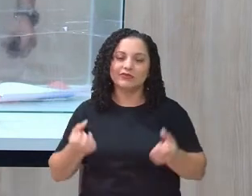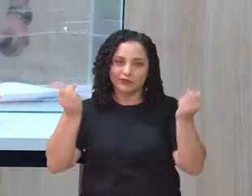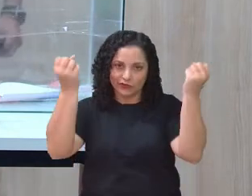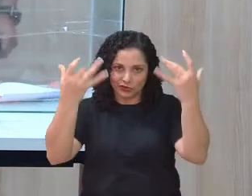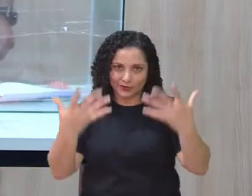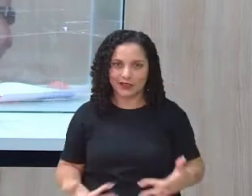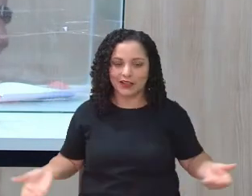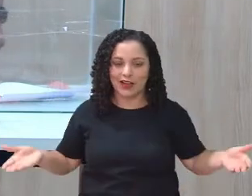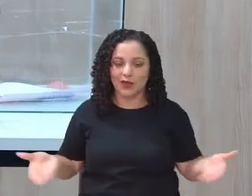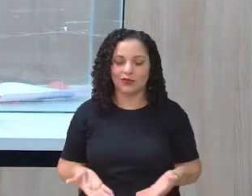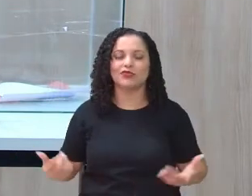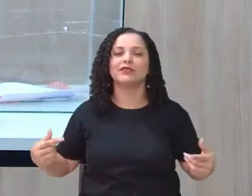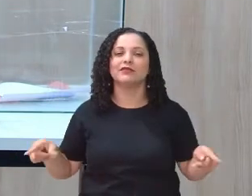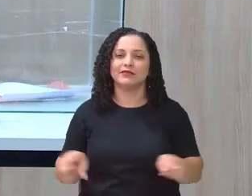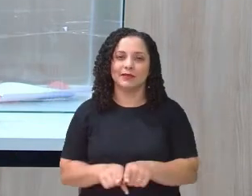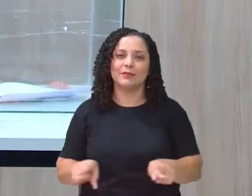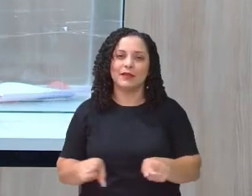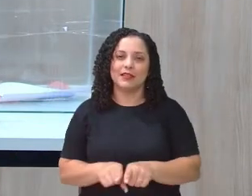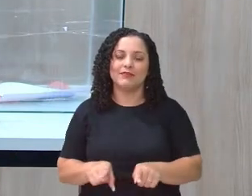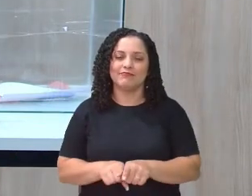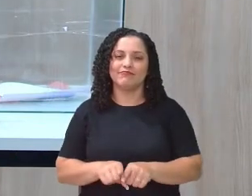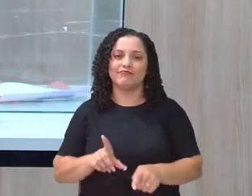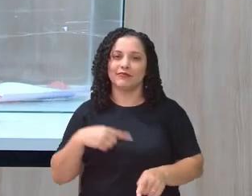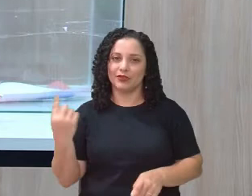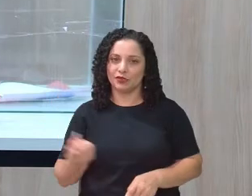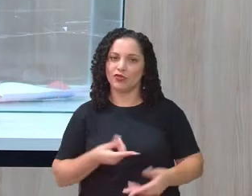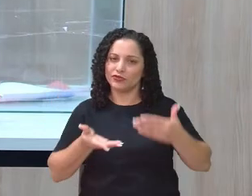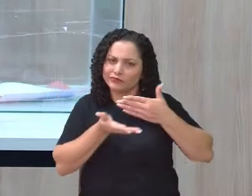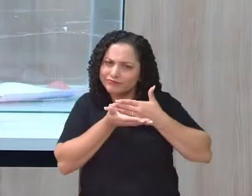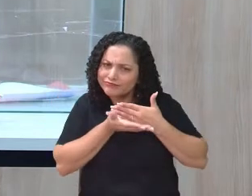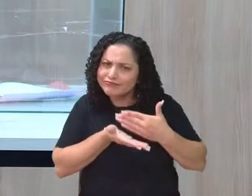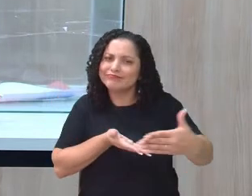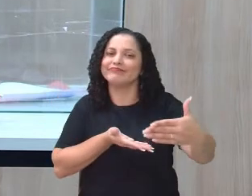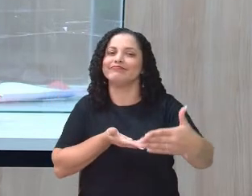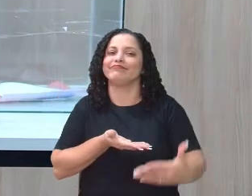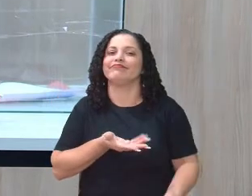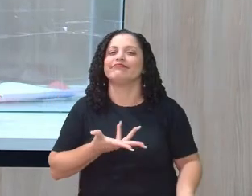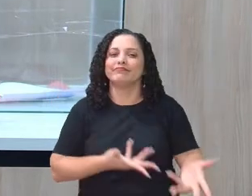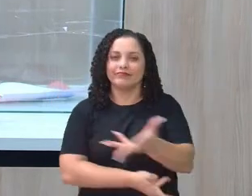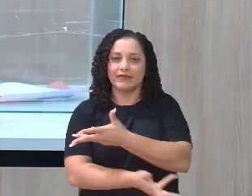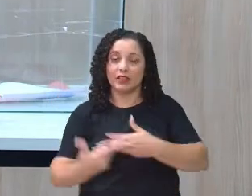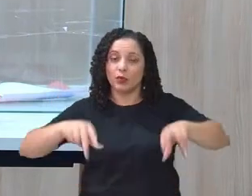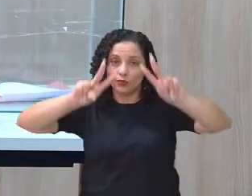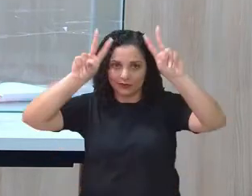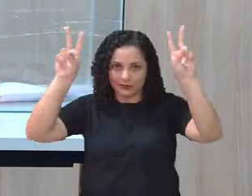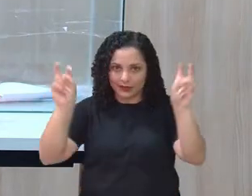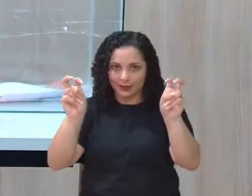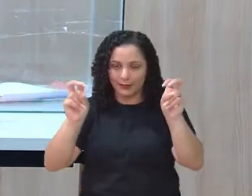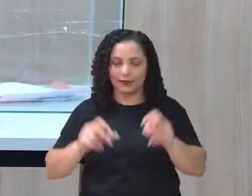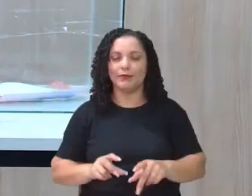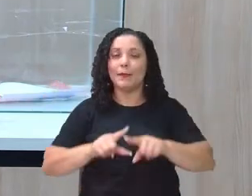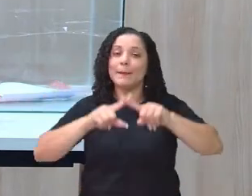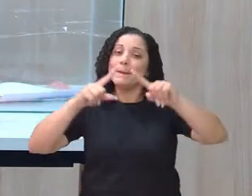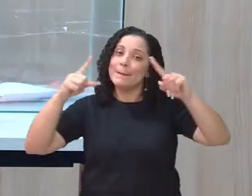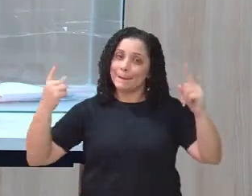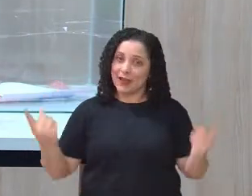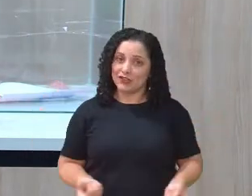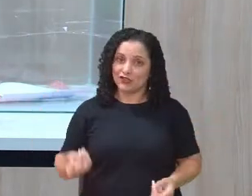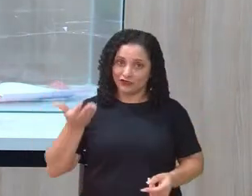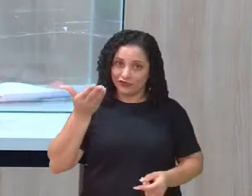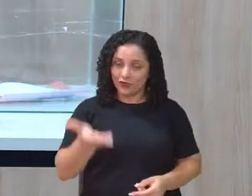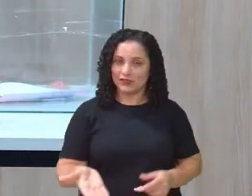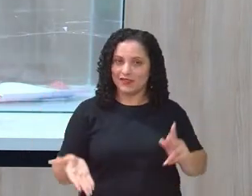aqui na aula de hoje também, para a gente já dar o pontapé inicial relacionado a essa temática, certo? Mas, para que você não